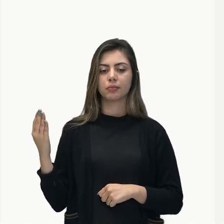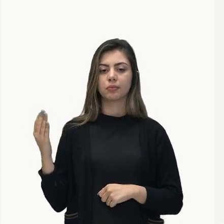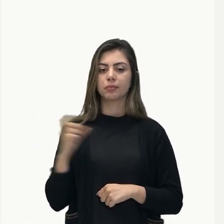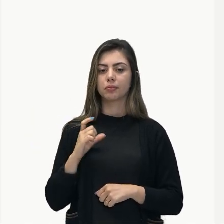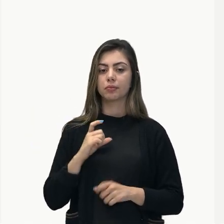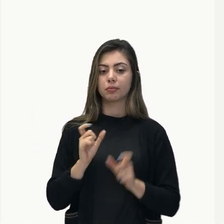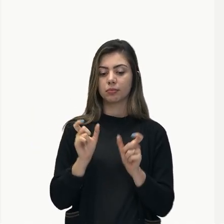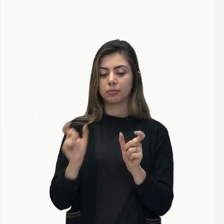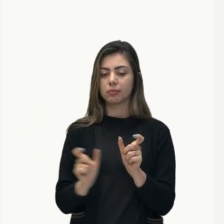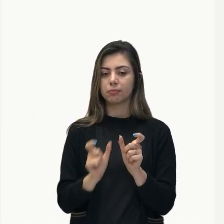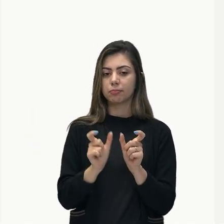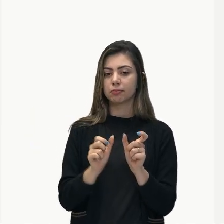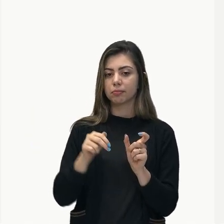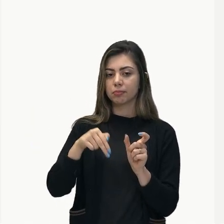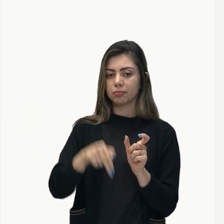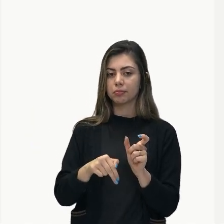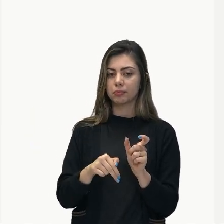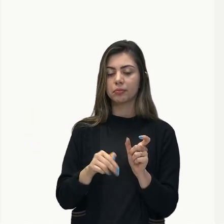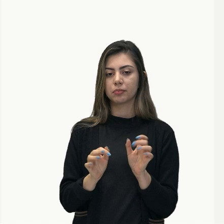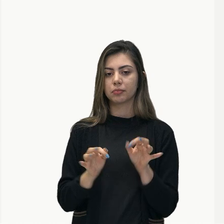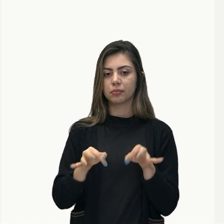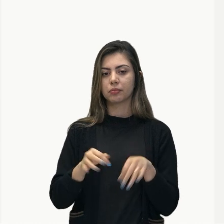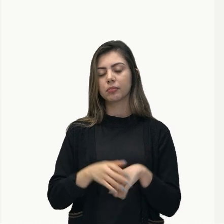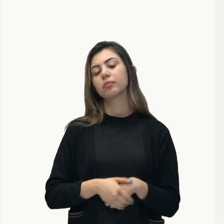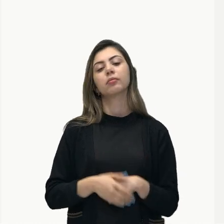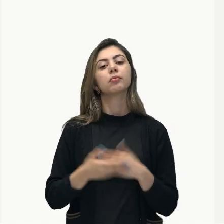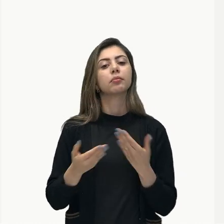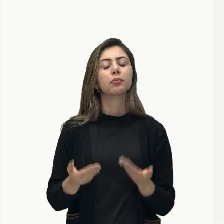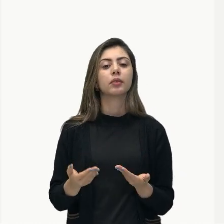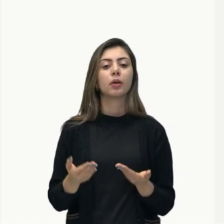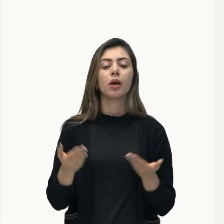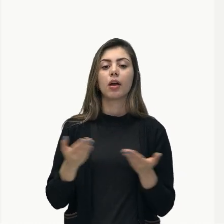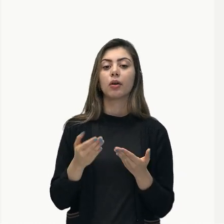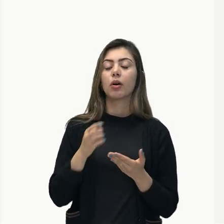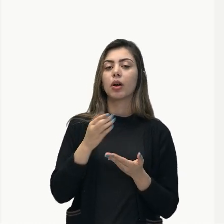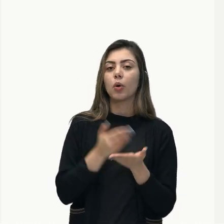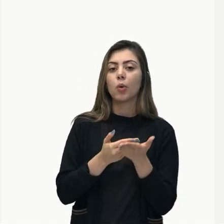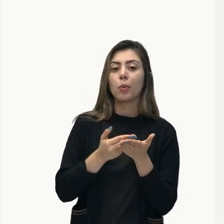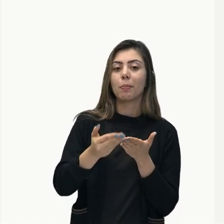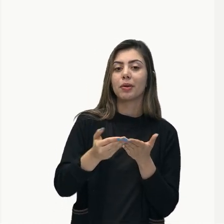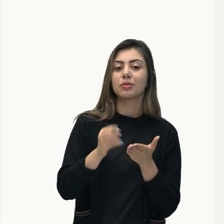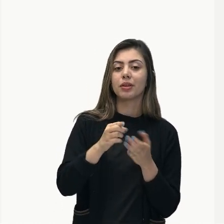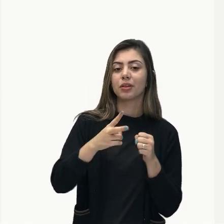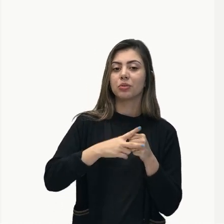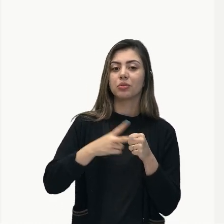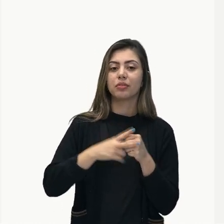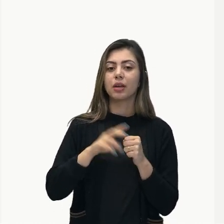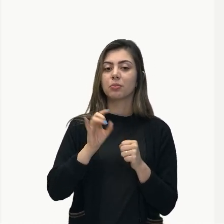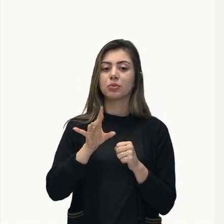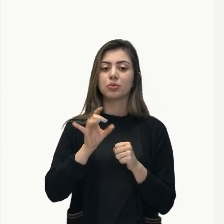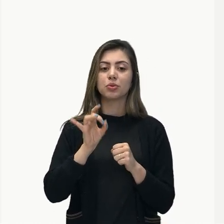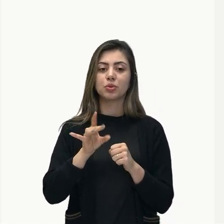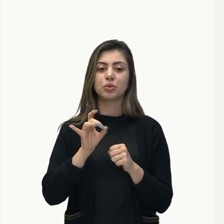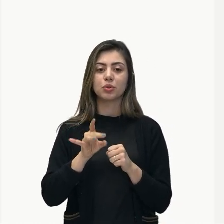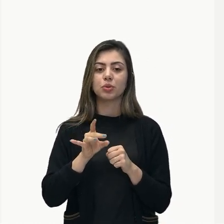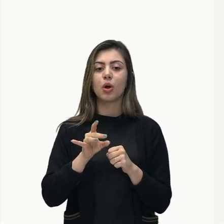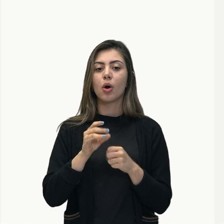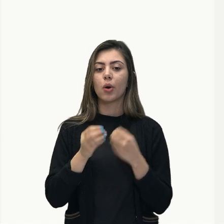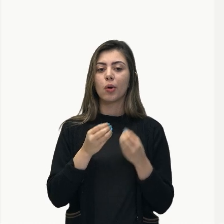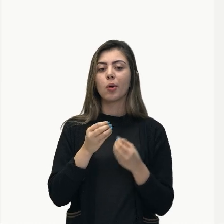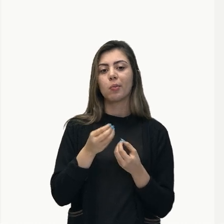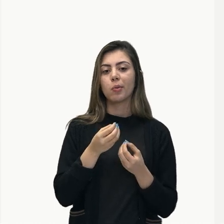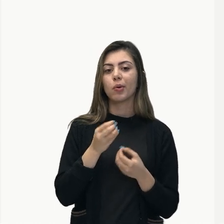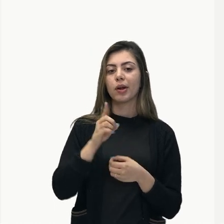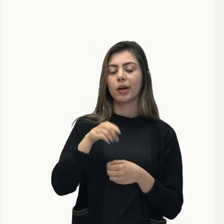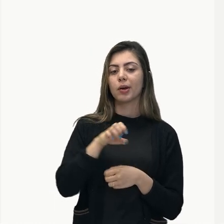final, ok? Sem complicação, né? Agora, a raiz do verbo é só o S. Nunca aparece aqui, por isso que ele é irregular.